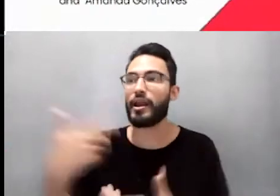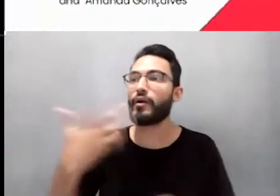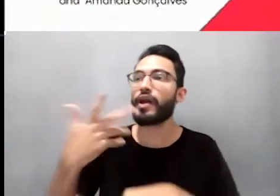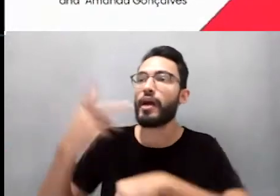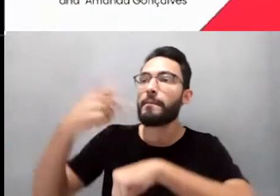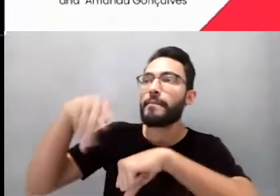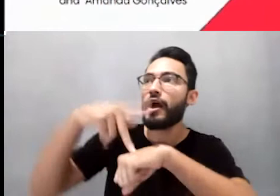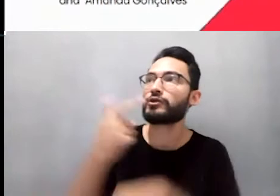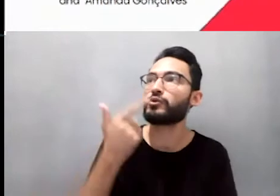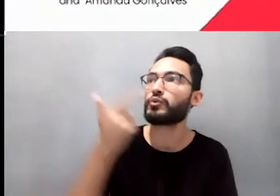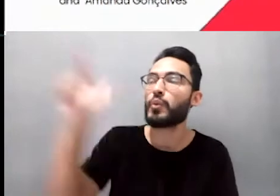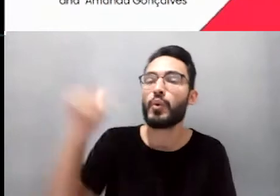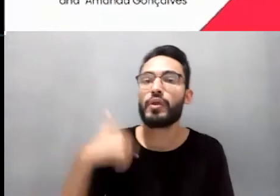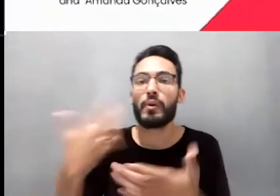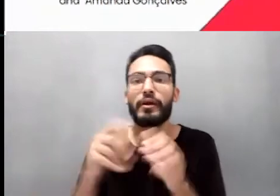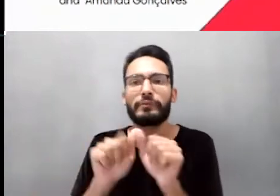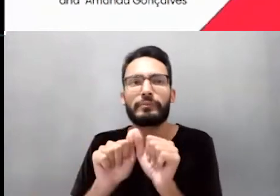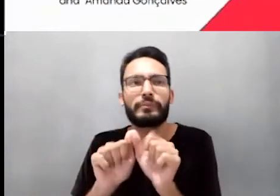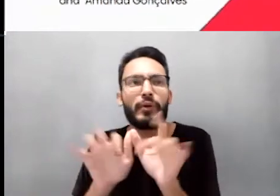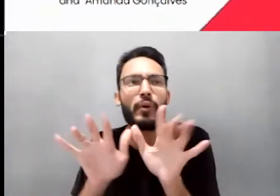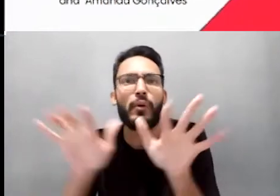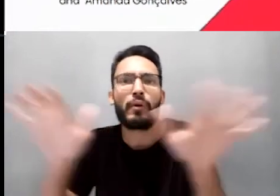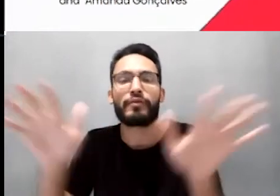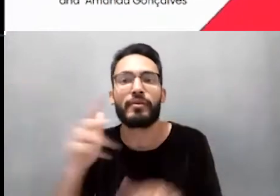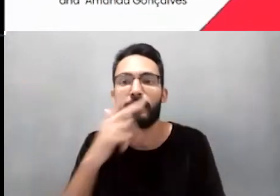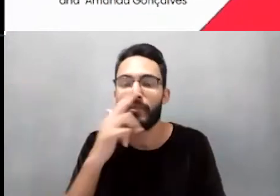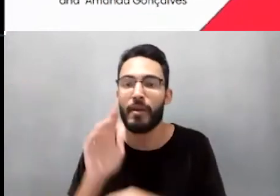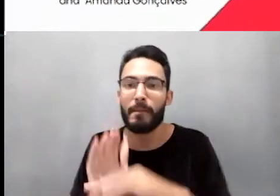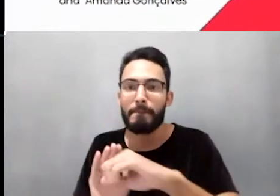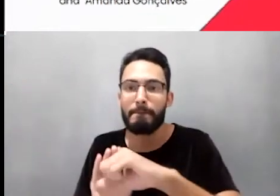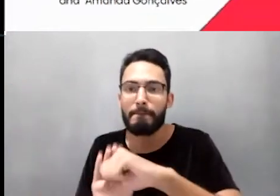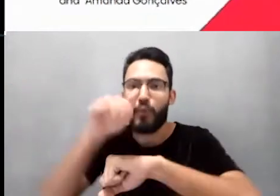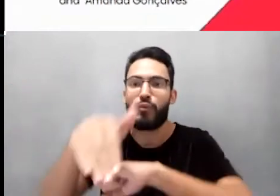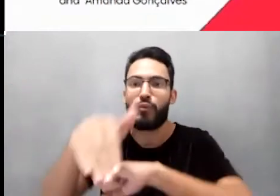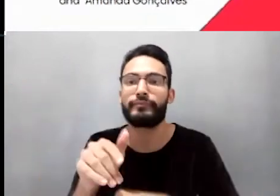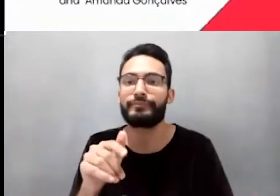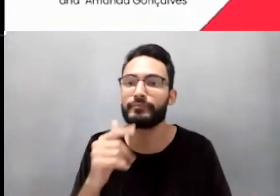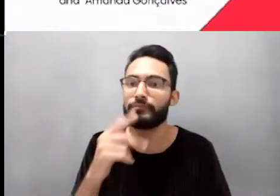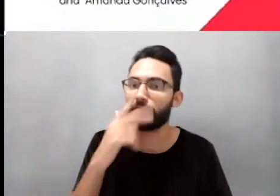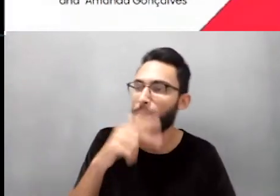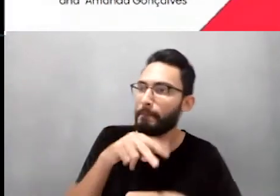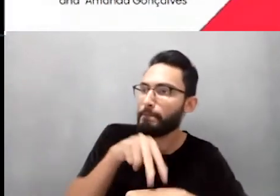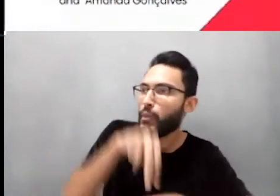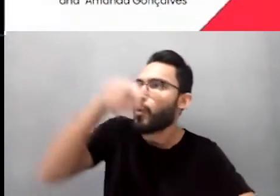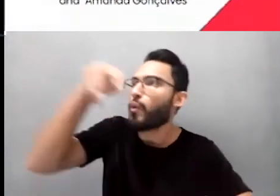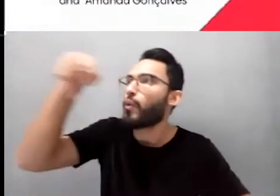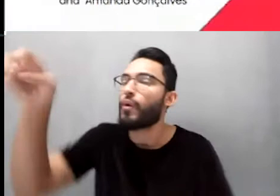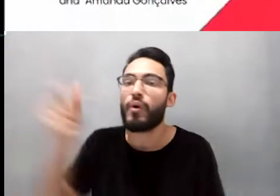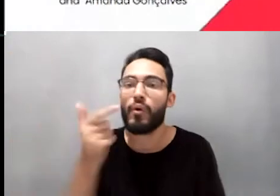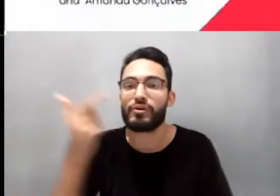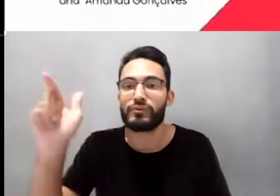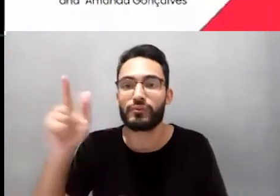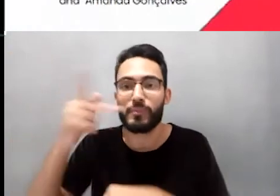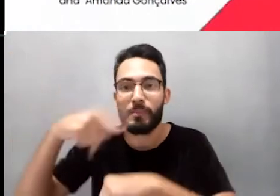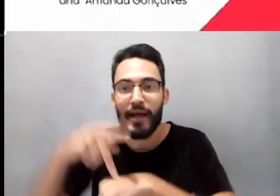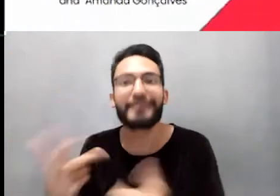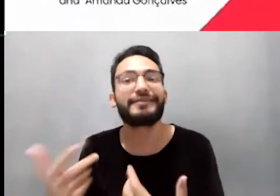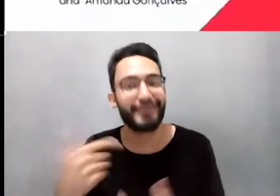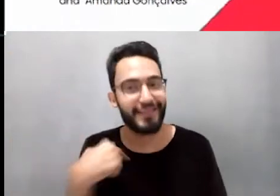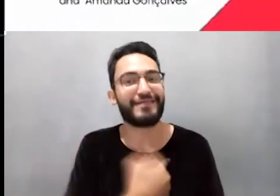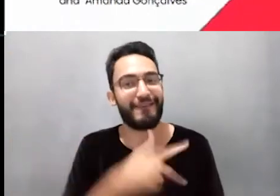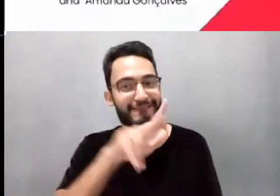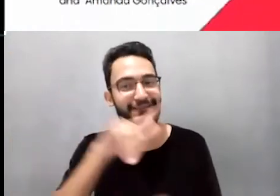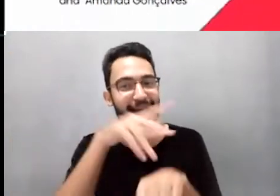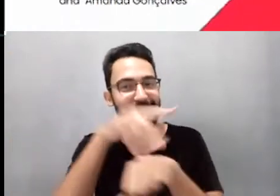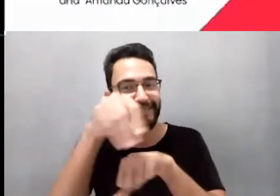fazer uma expansão, um pulo, dar um salto daqui para outro lugar, a gente vai dar algumas dicas sobre isso,